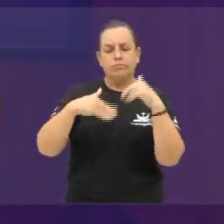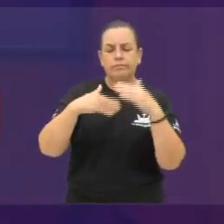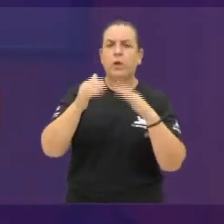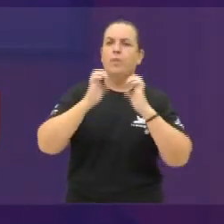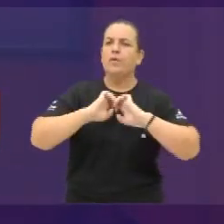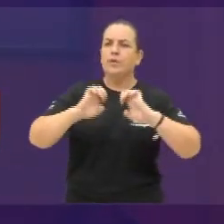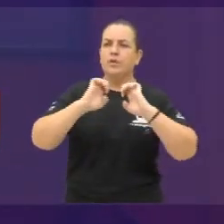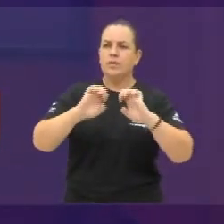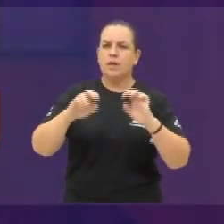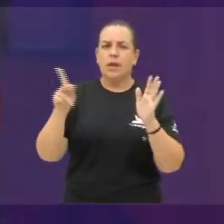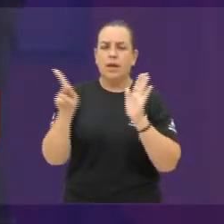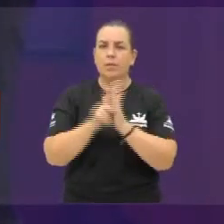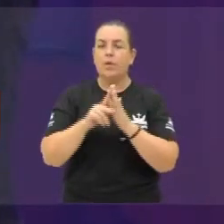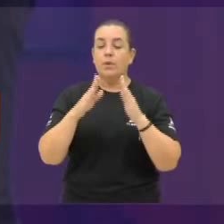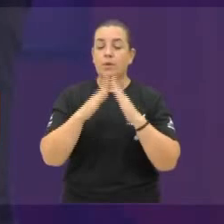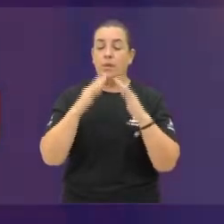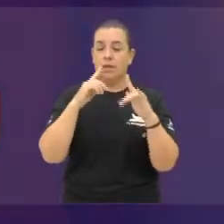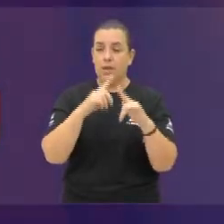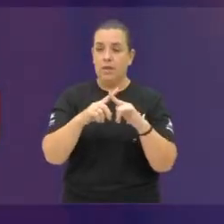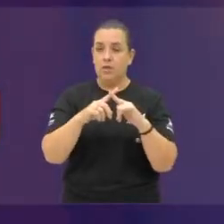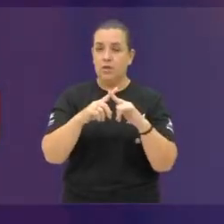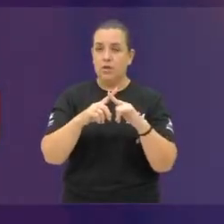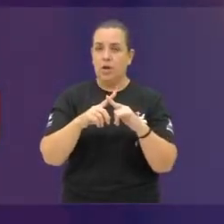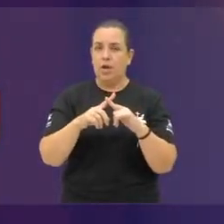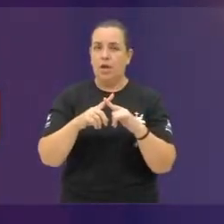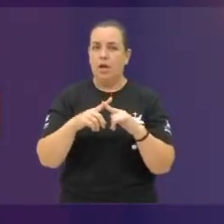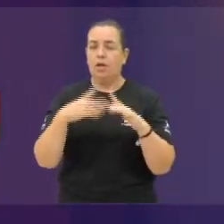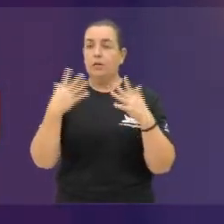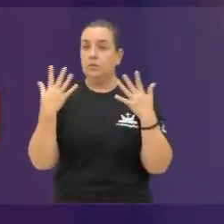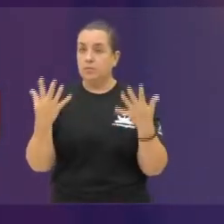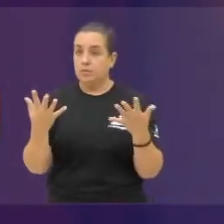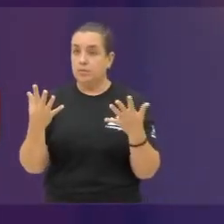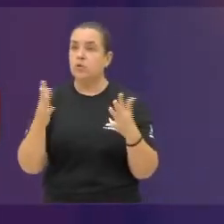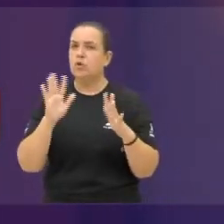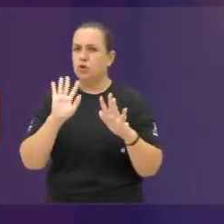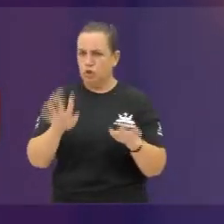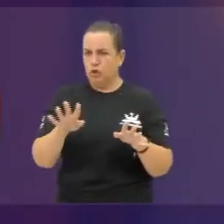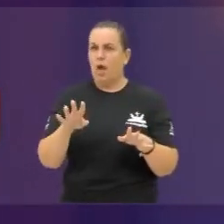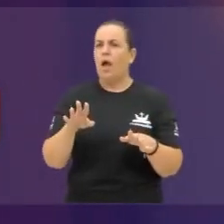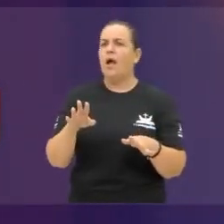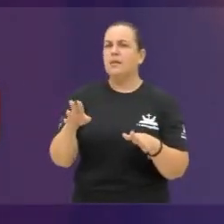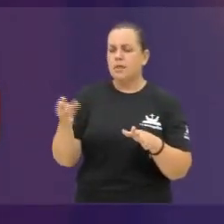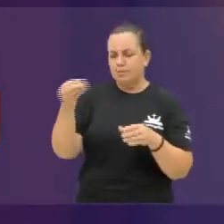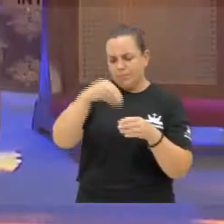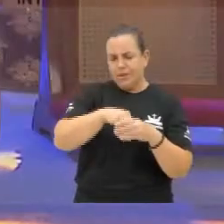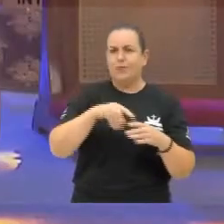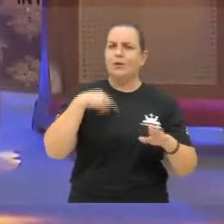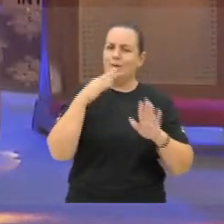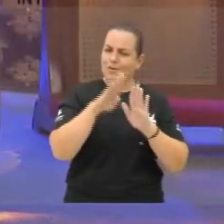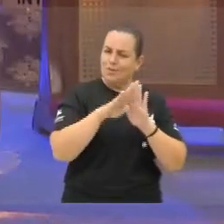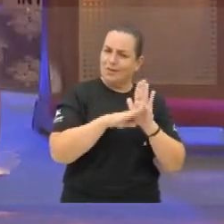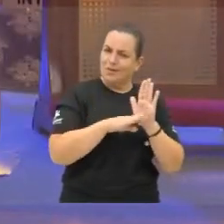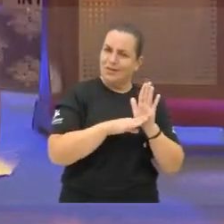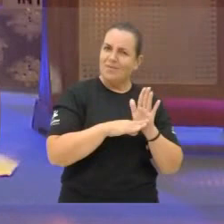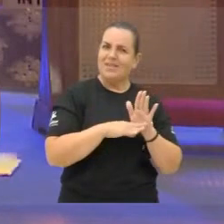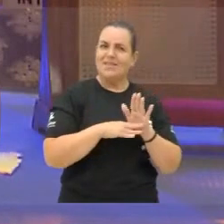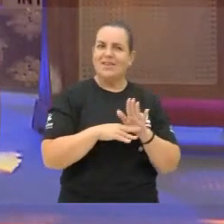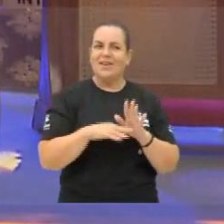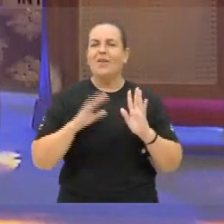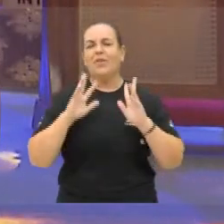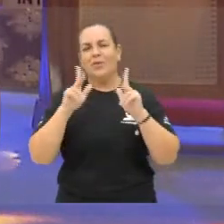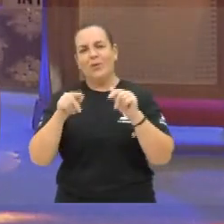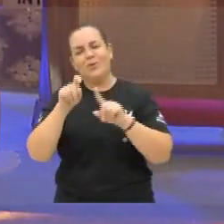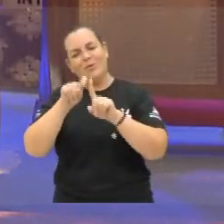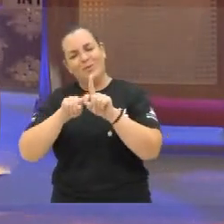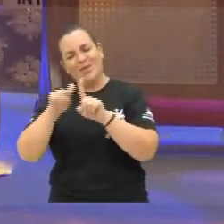obra de igreja. São mais de 40 sacerdotes que fazem parte da nossa programação todos os meses. São